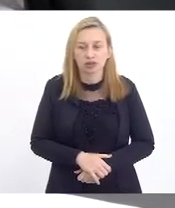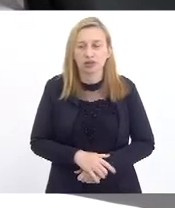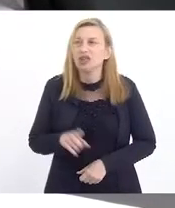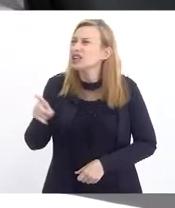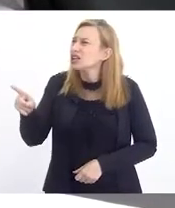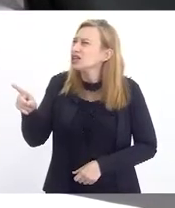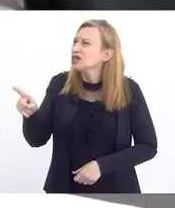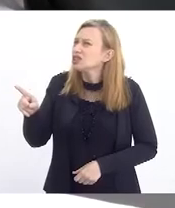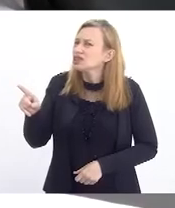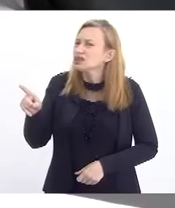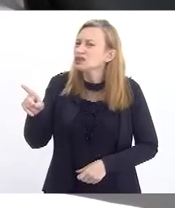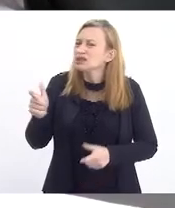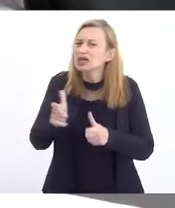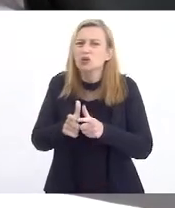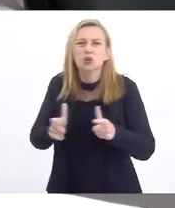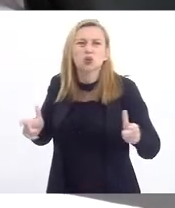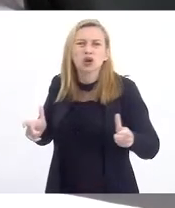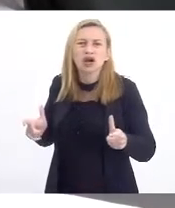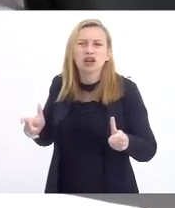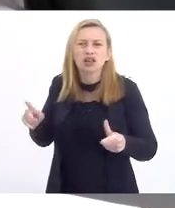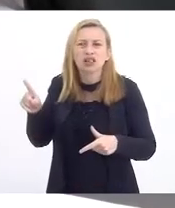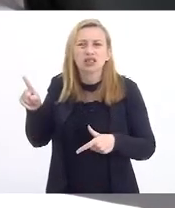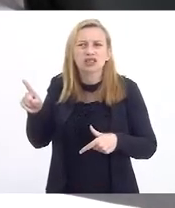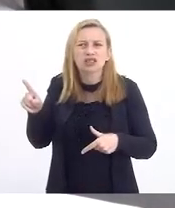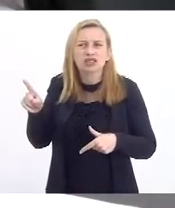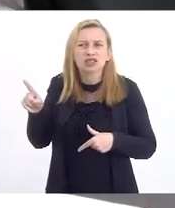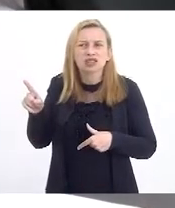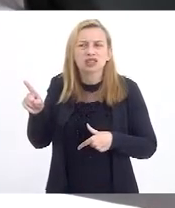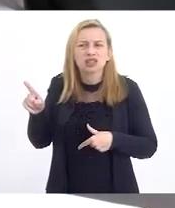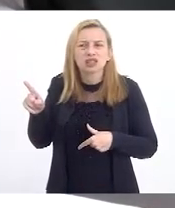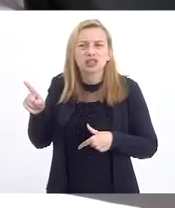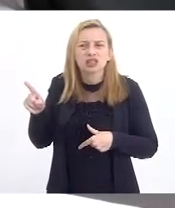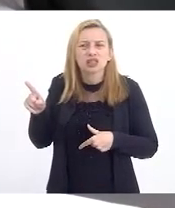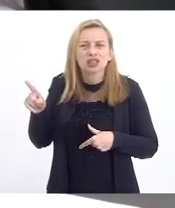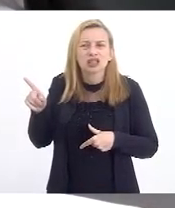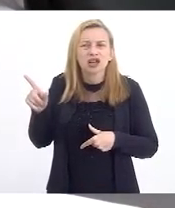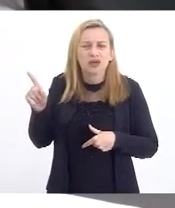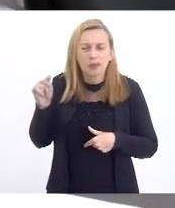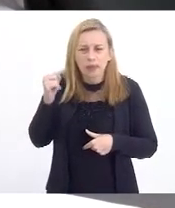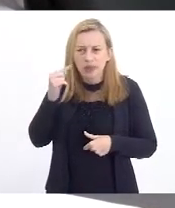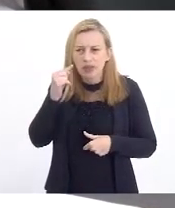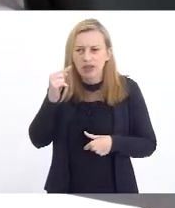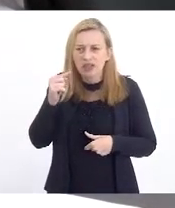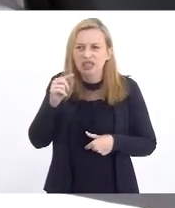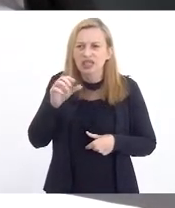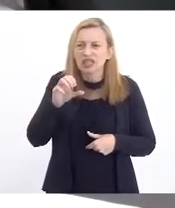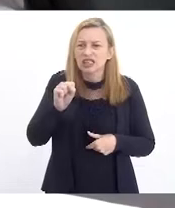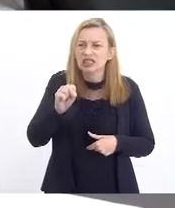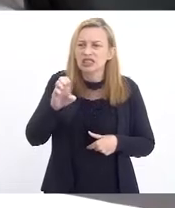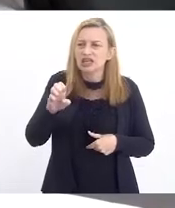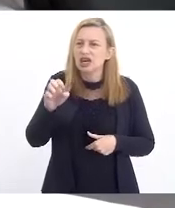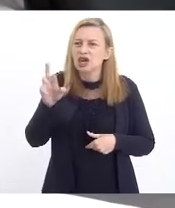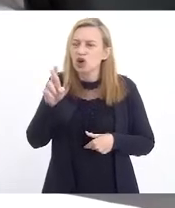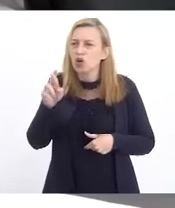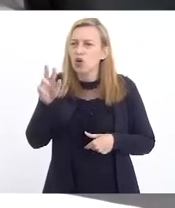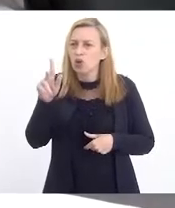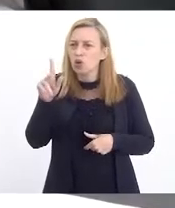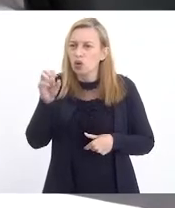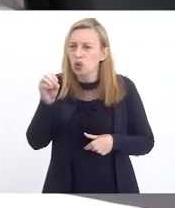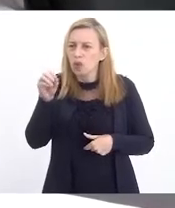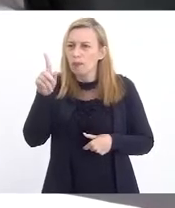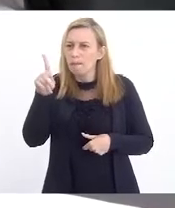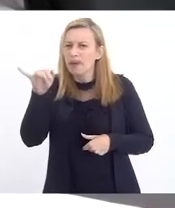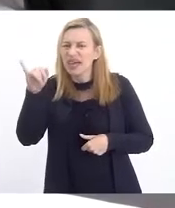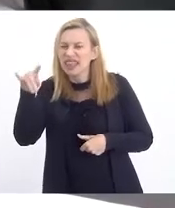Daquele aquífero imenso. Aquífero Piranema. Que tem na Seropédica. Seropédica. Vai custar